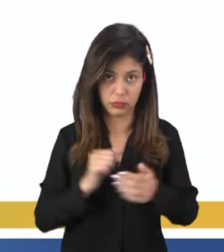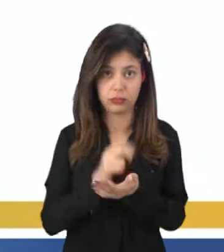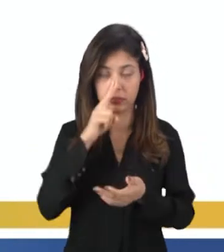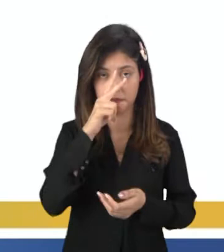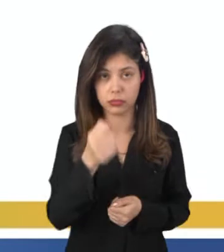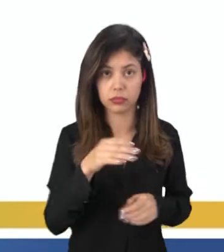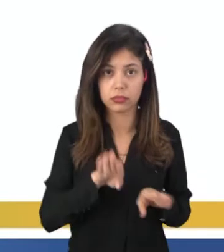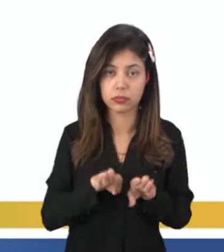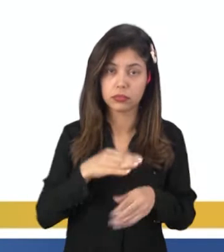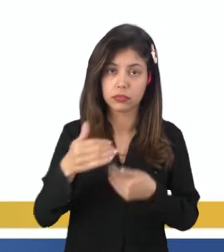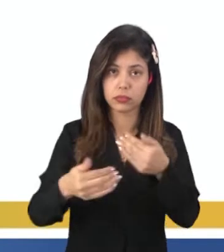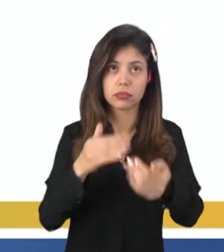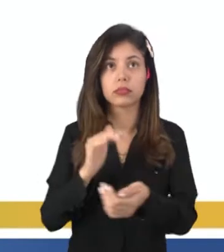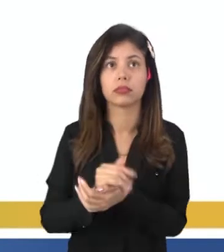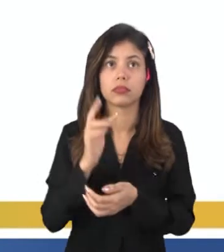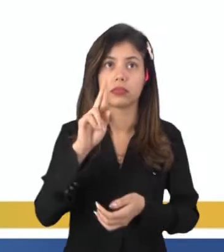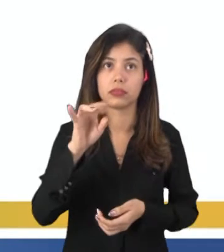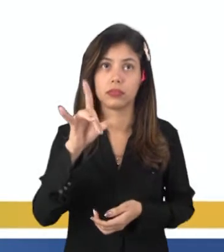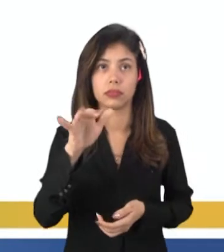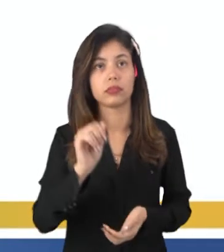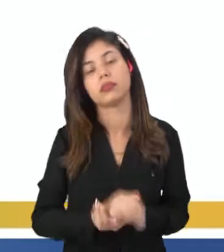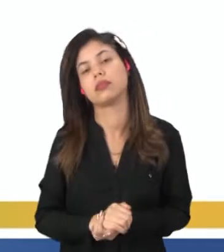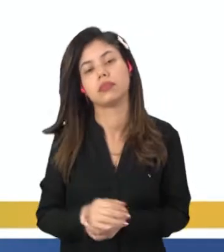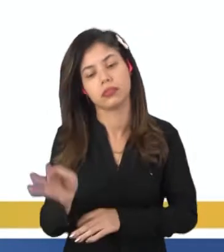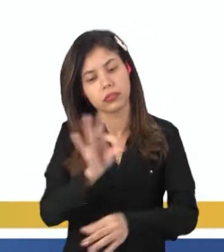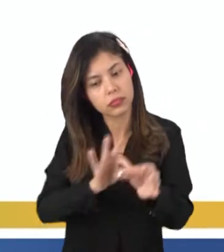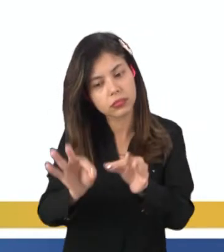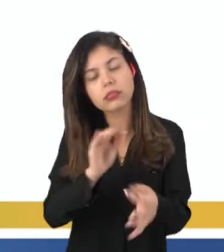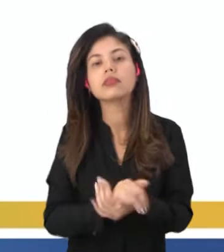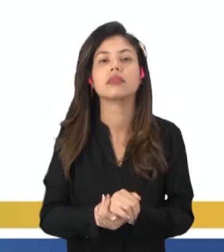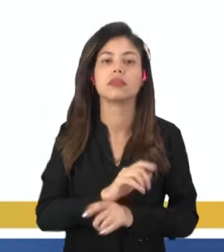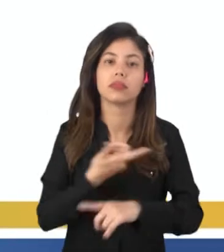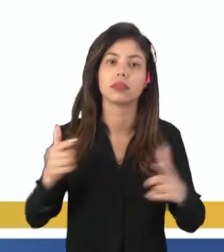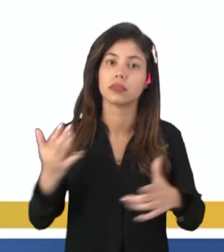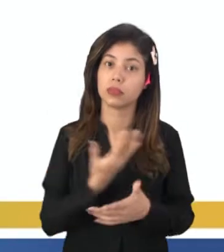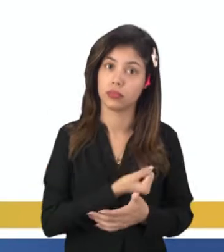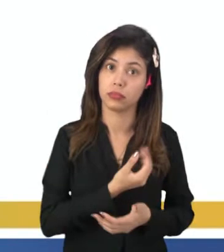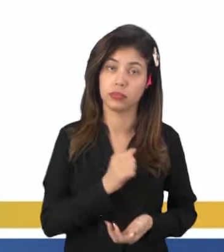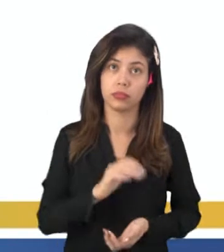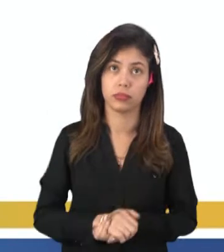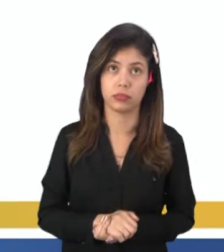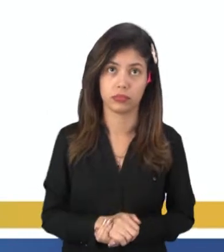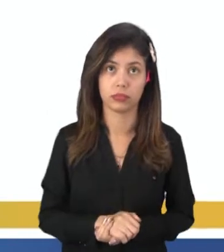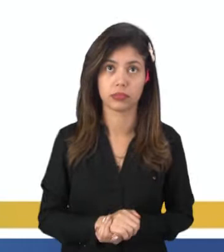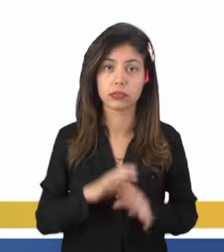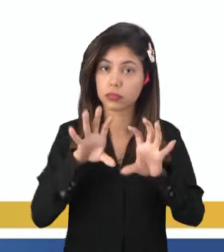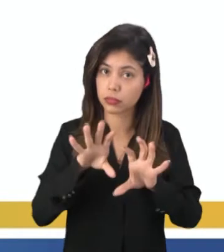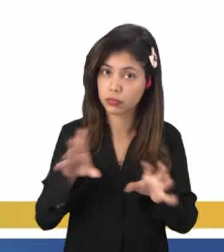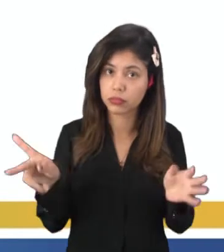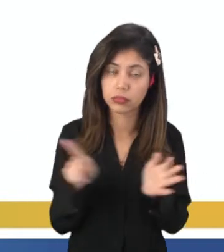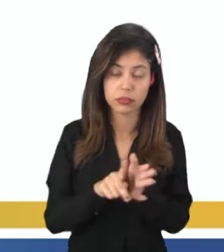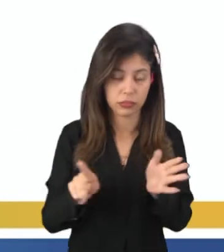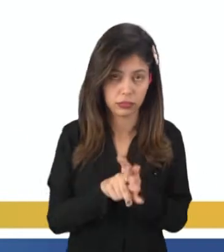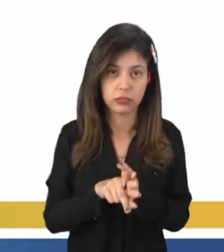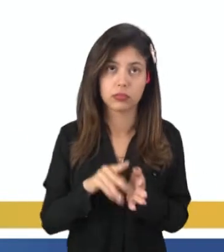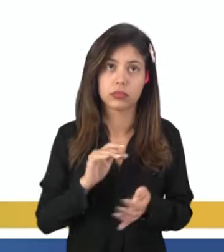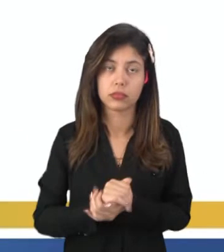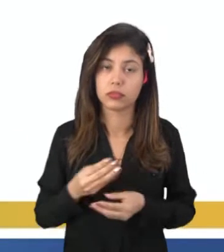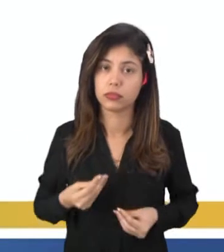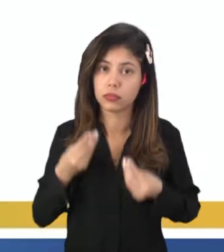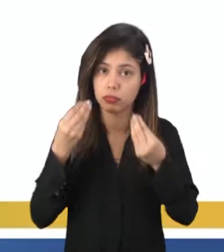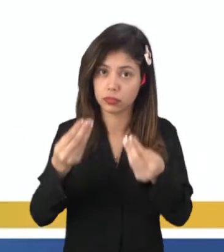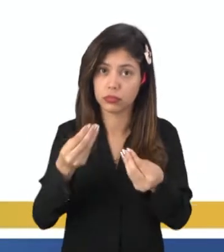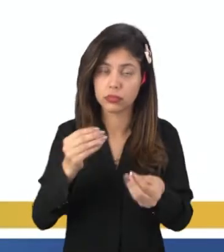exercia durante o feudalismo através do controle de um maior número de terras e servos. Assim, um suzerano